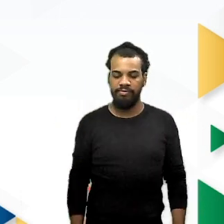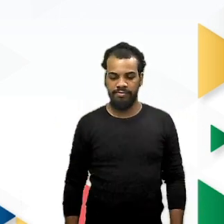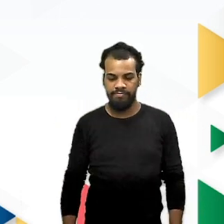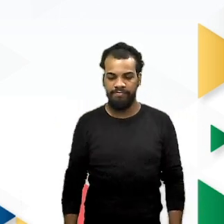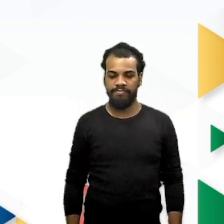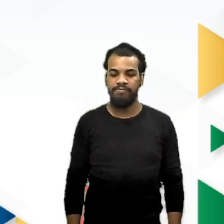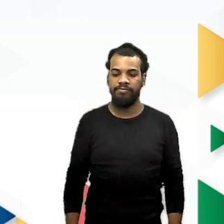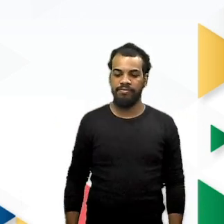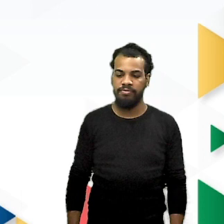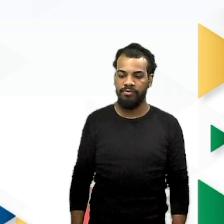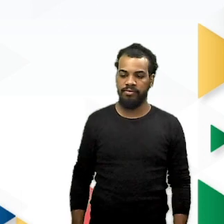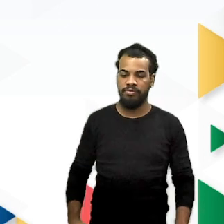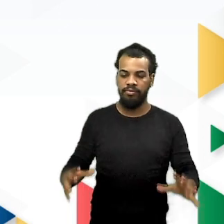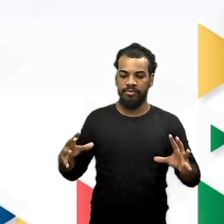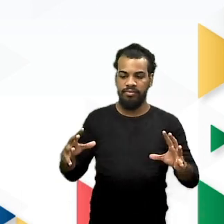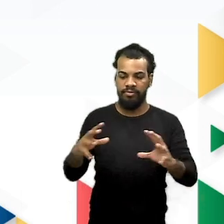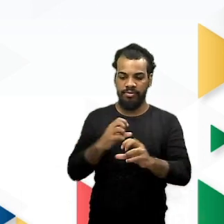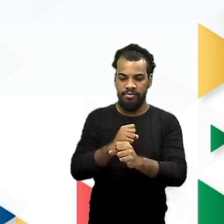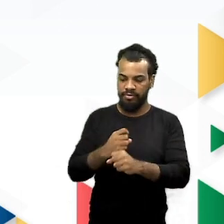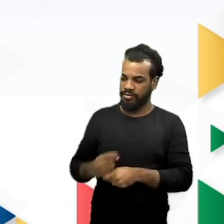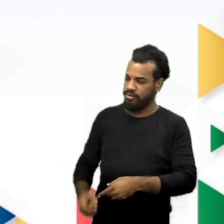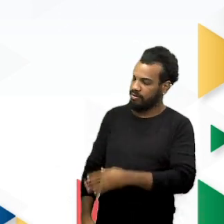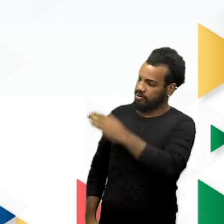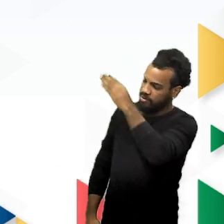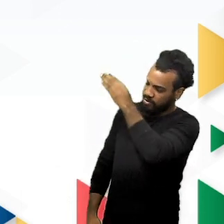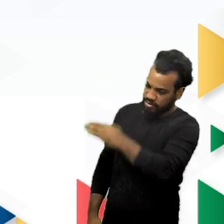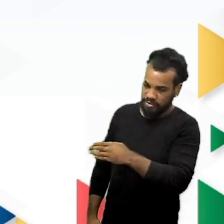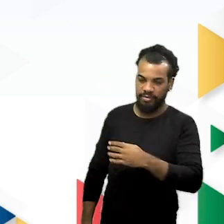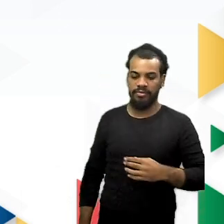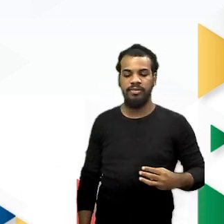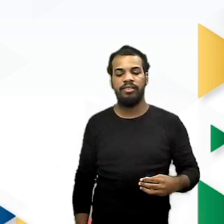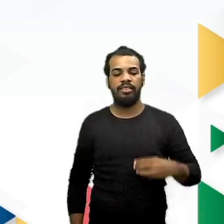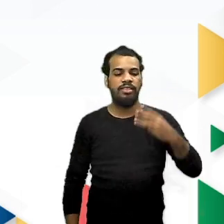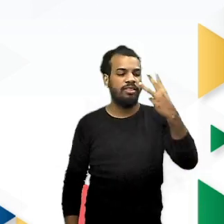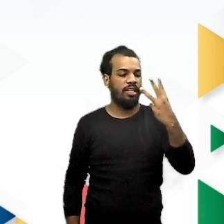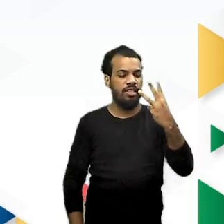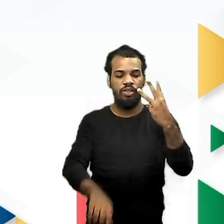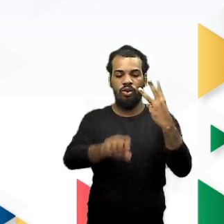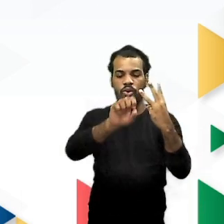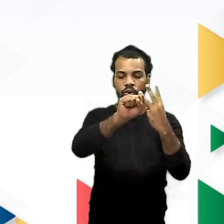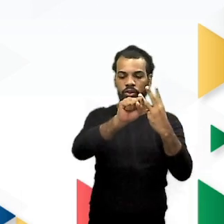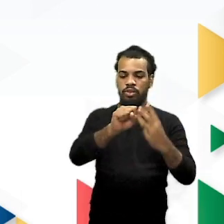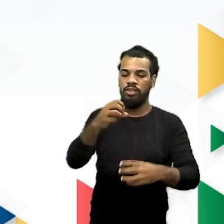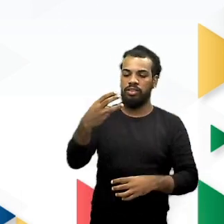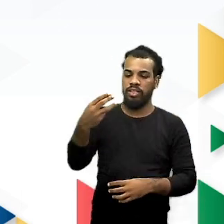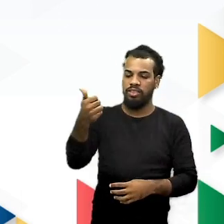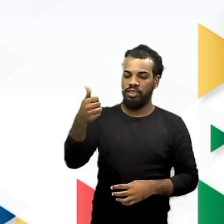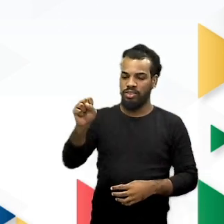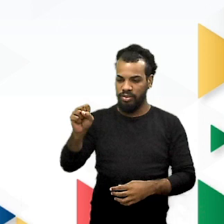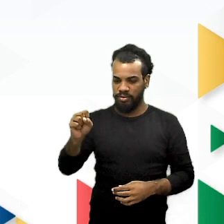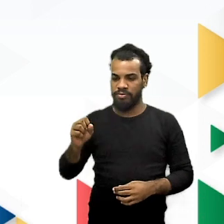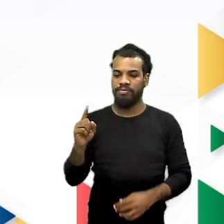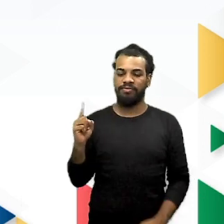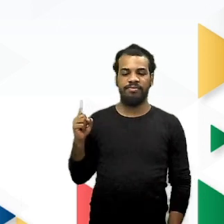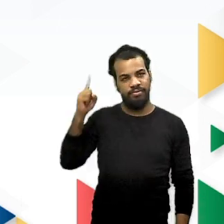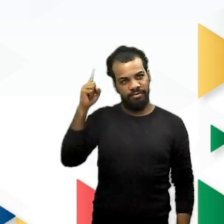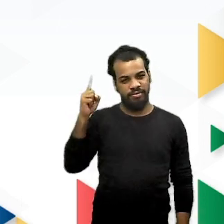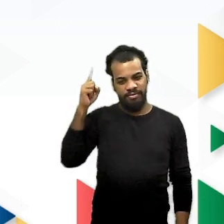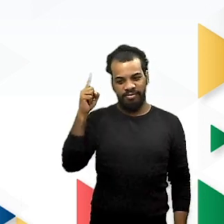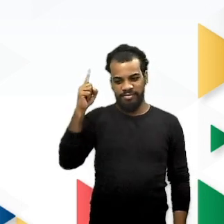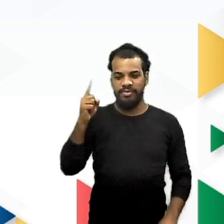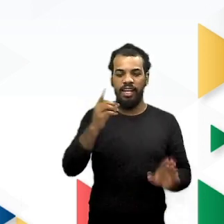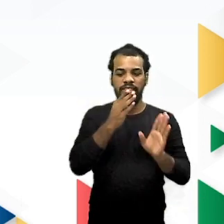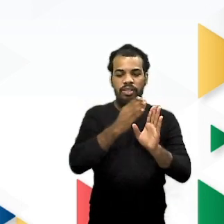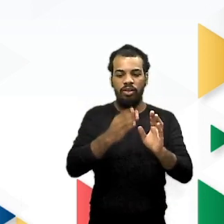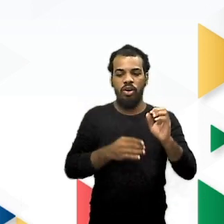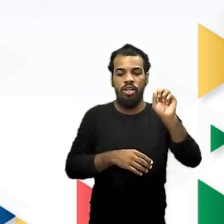4 primeiros termos da sequência, que é 3, 8, 13 e 18. Se ele quisesse o quinto, você ia botar a